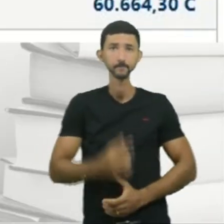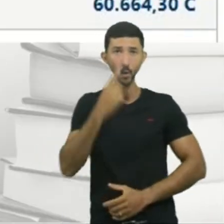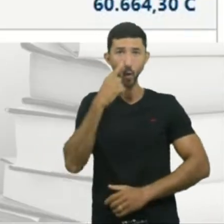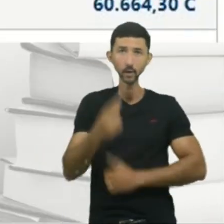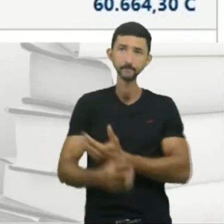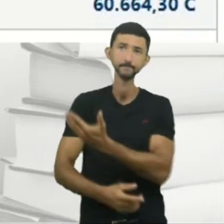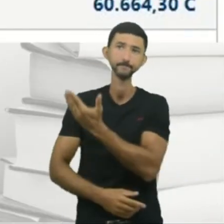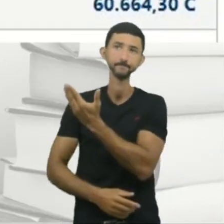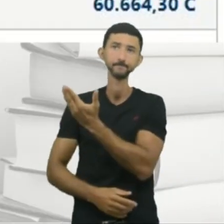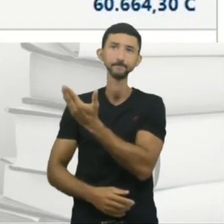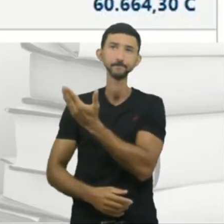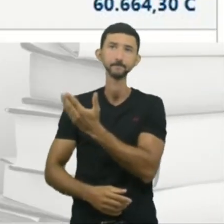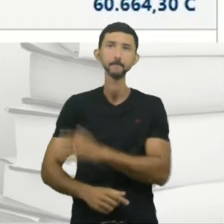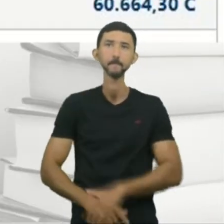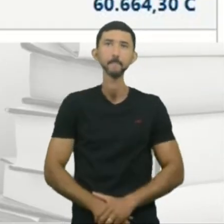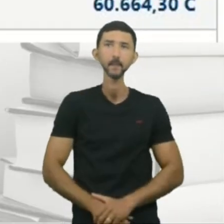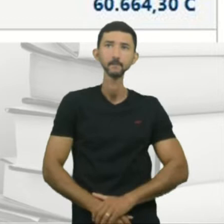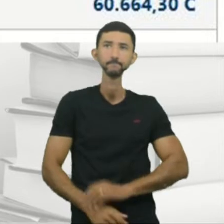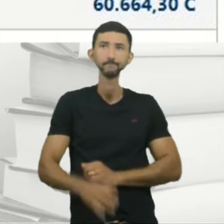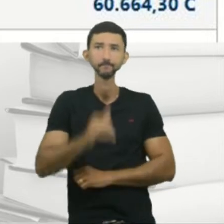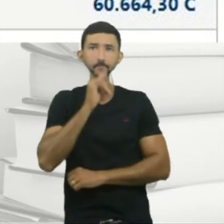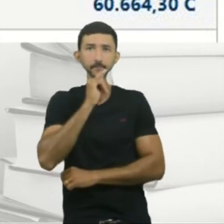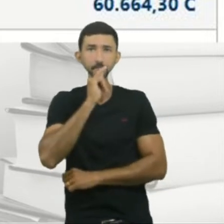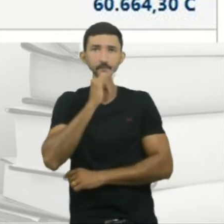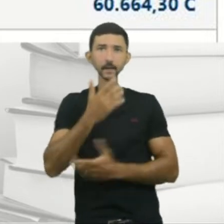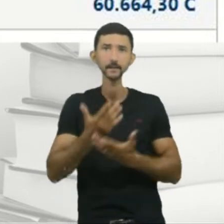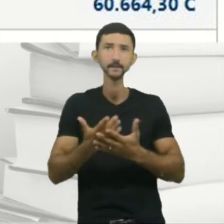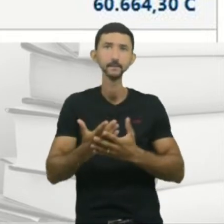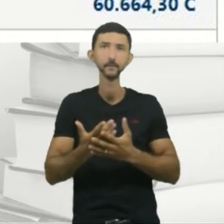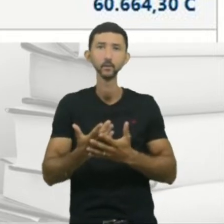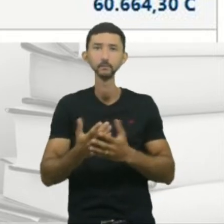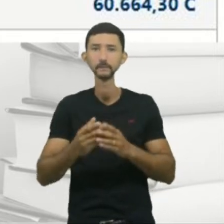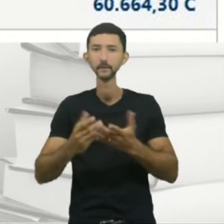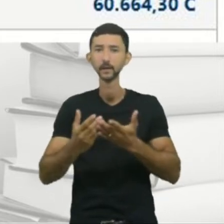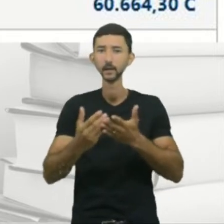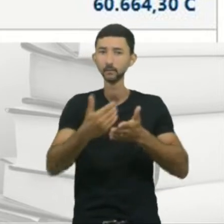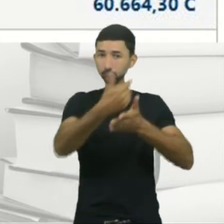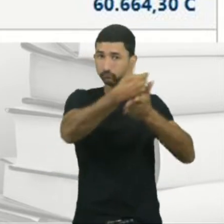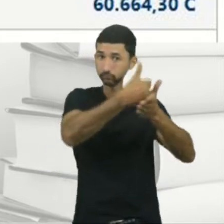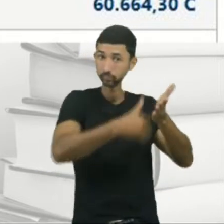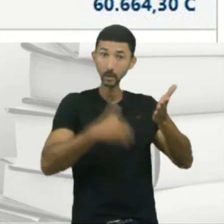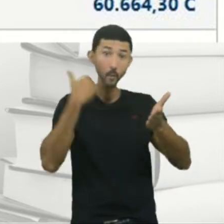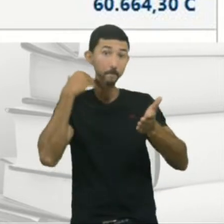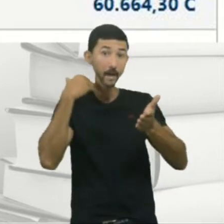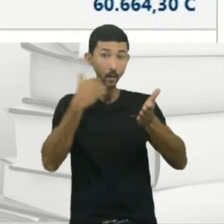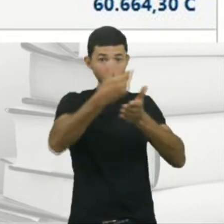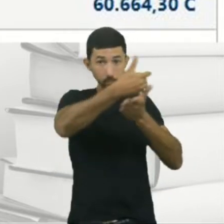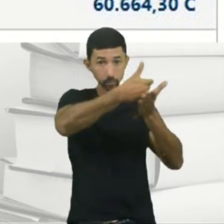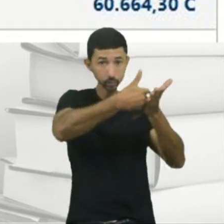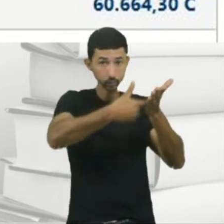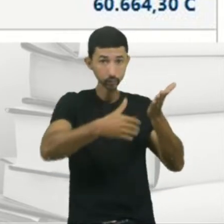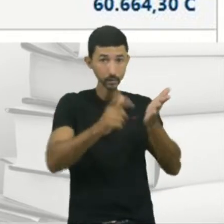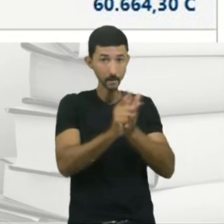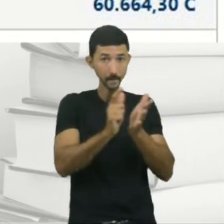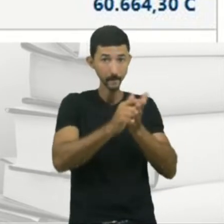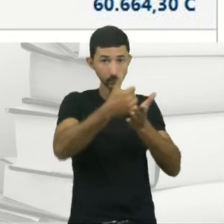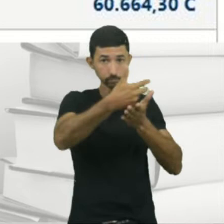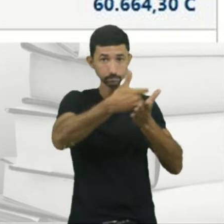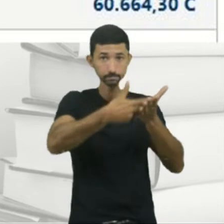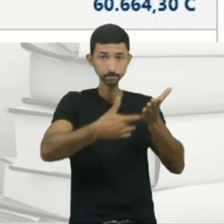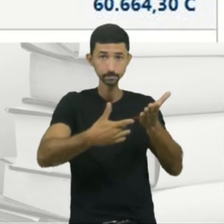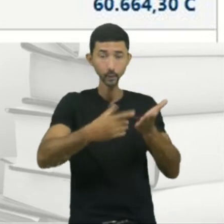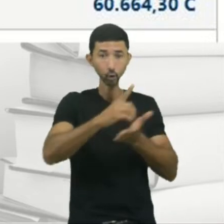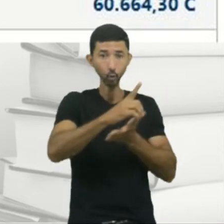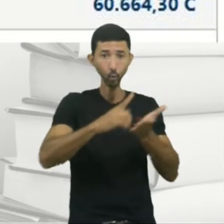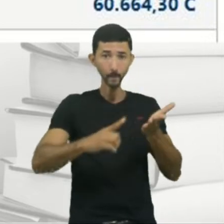Olha, eu trouxe aqui um exemplo ilustrativo de um extrato bancário da conta poupança do